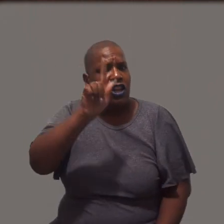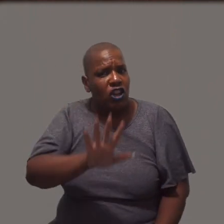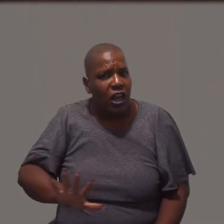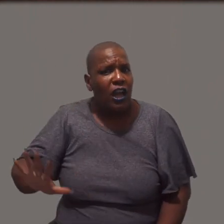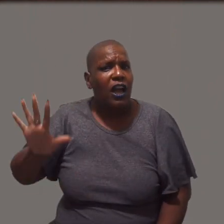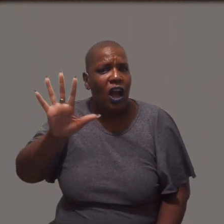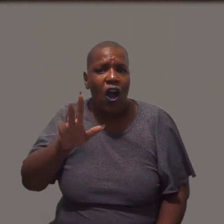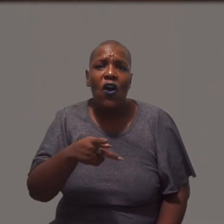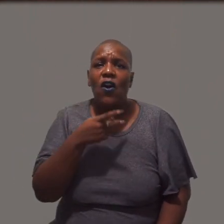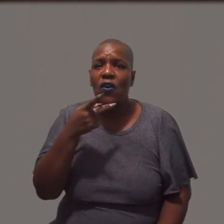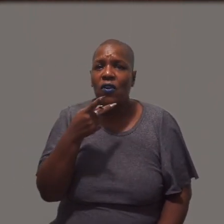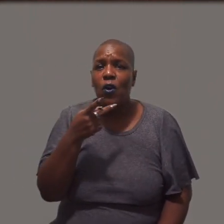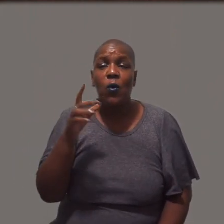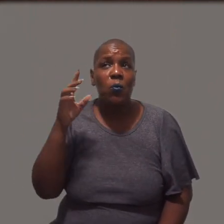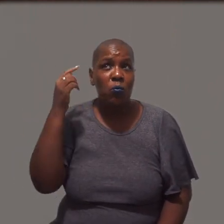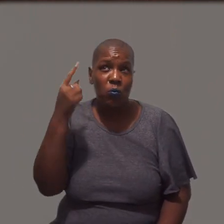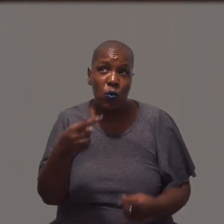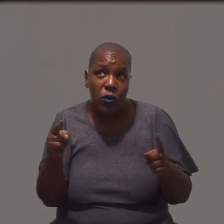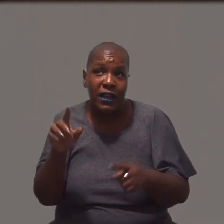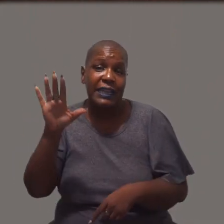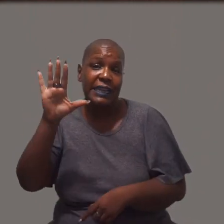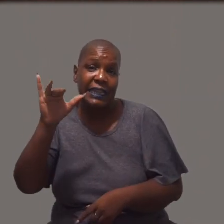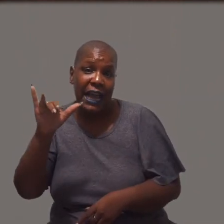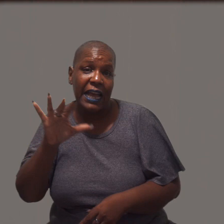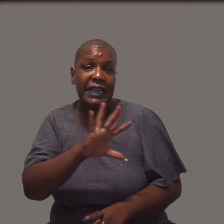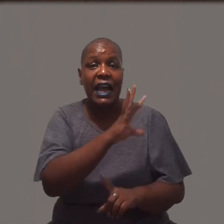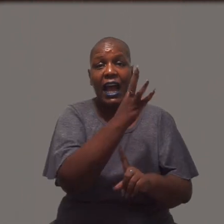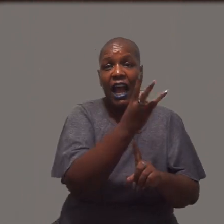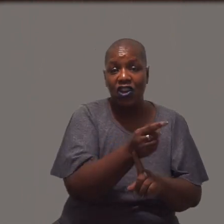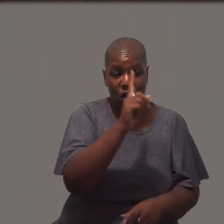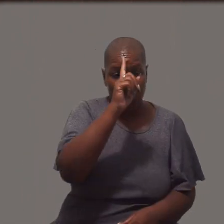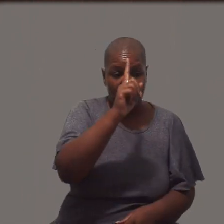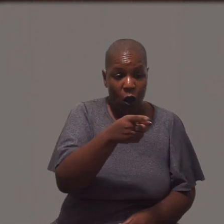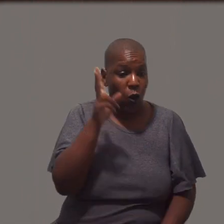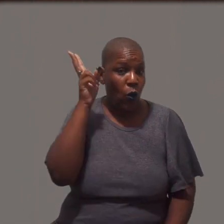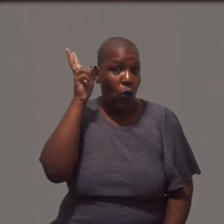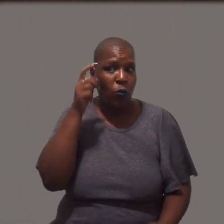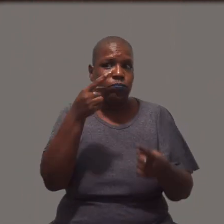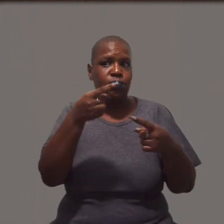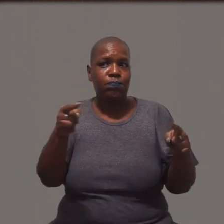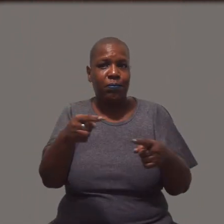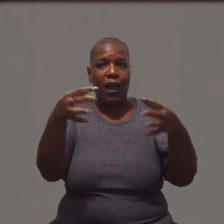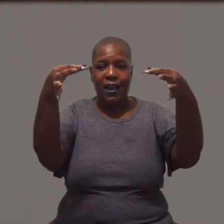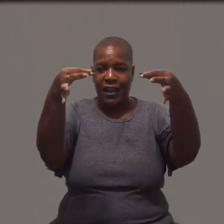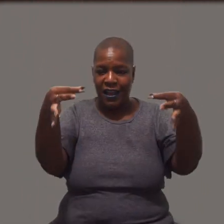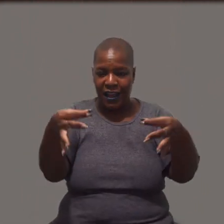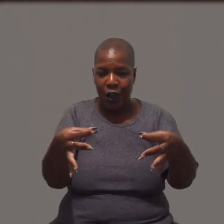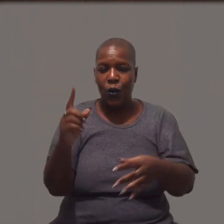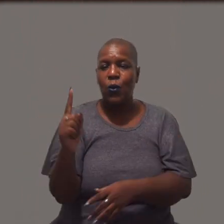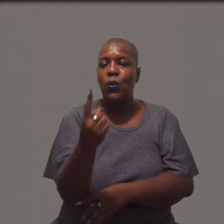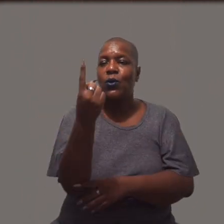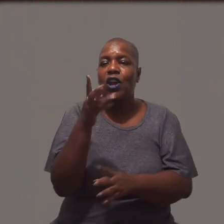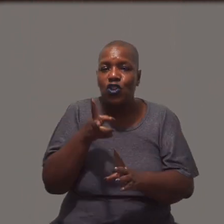geral de música como sendo a ciência ou arte de ordenar tons ou sons para produzir uma composição com